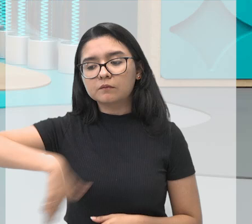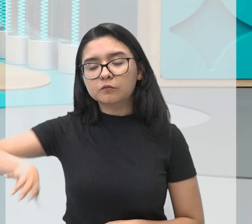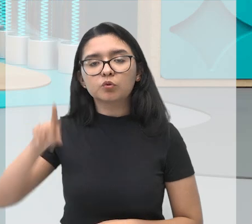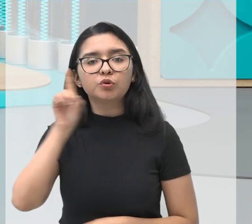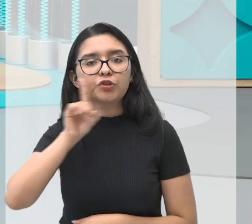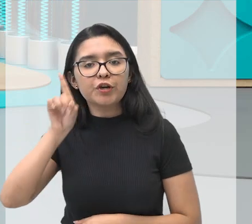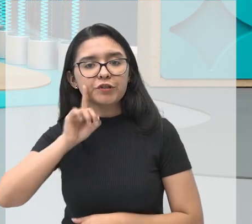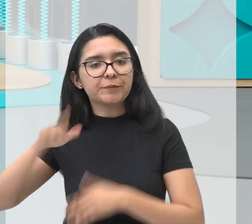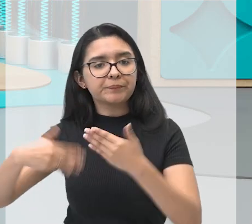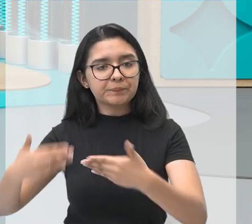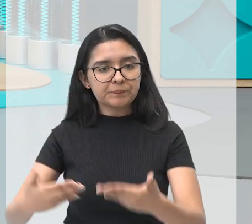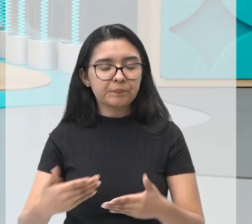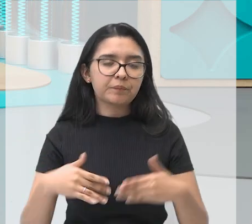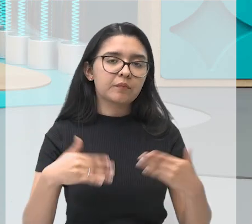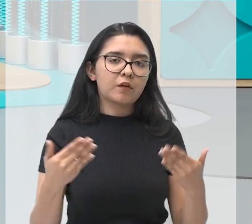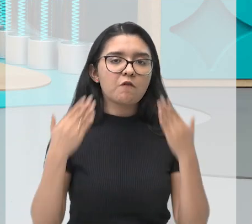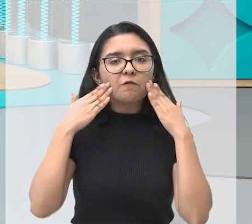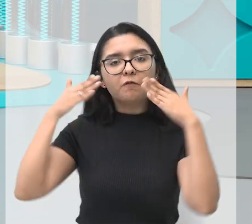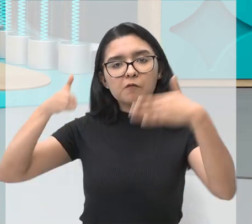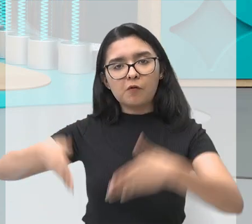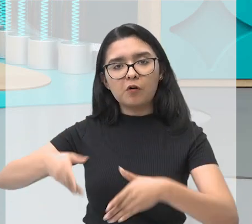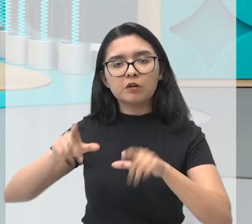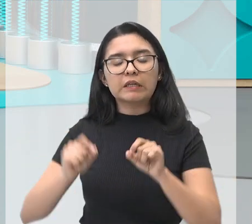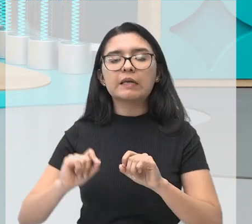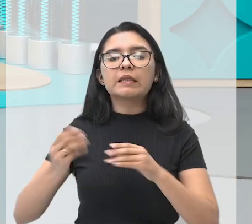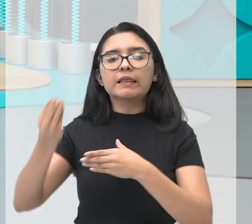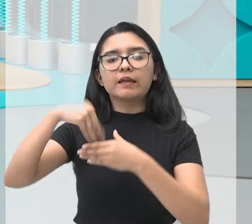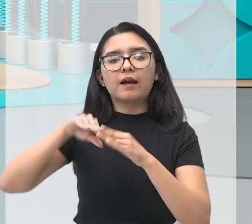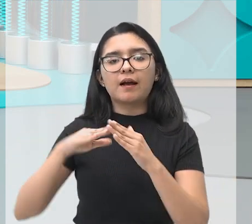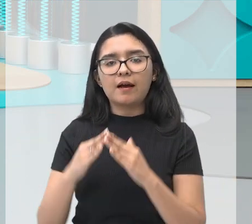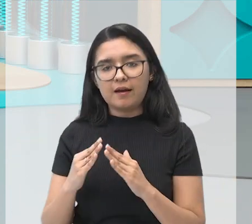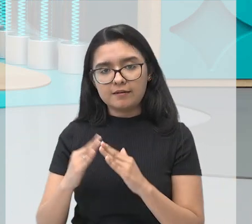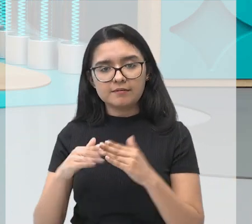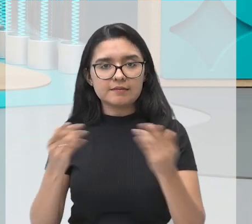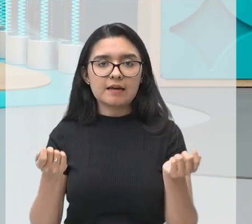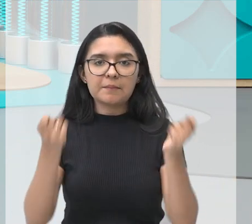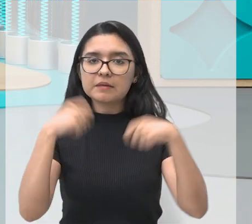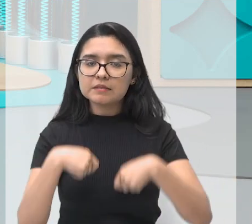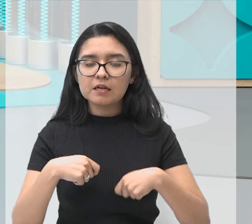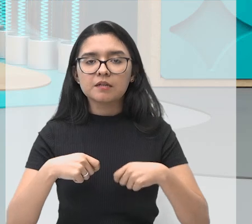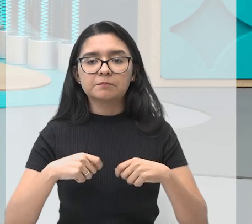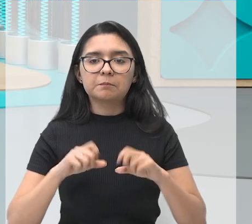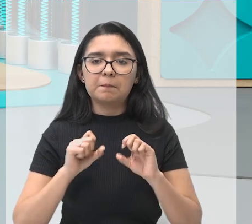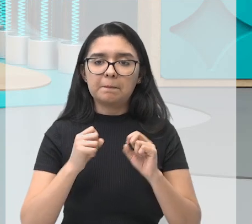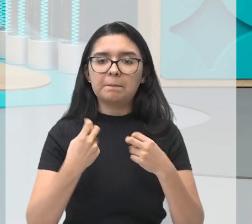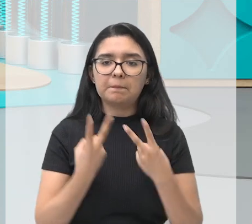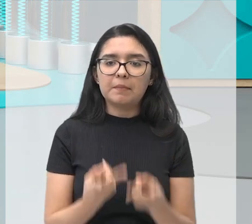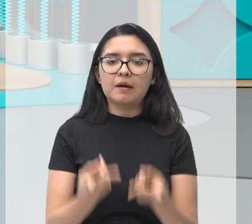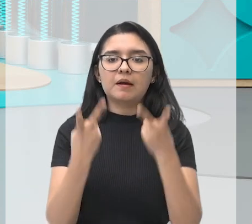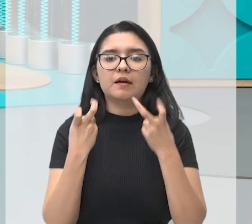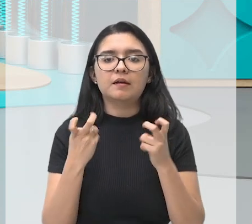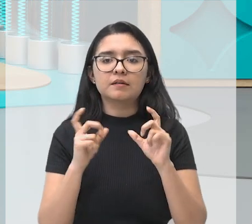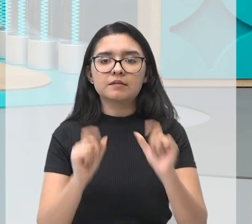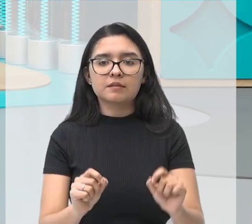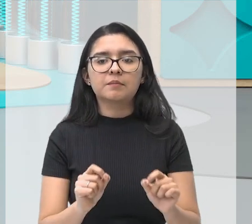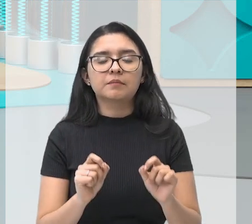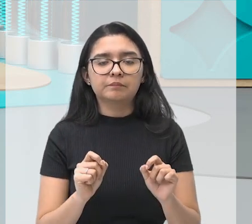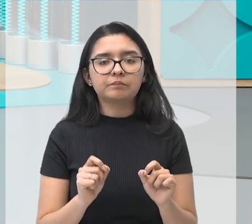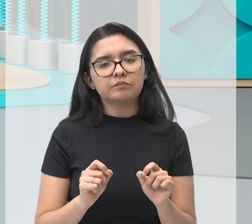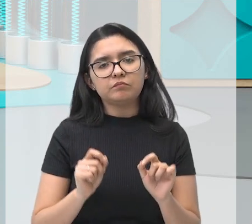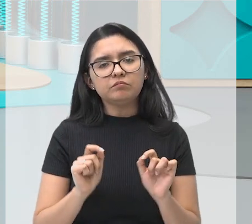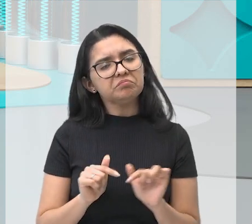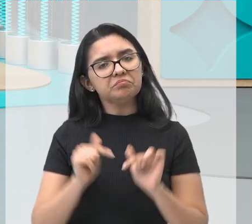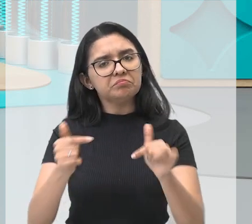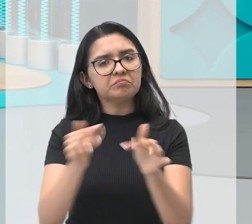nosso dia a dia, vou trazer uma abordagem mais voltada aí para casa, né? Essa capacidade ela pode ser notada em atividades simples, como